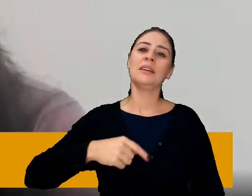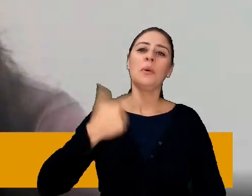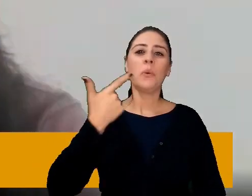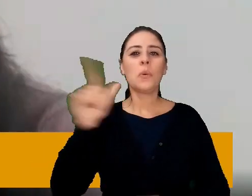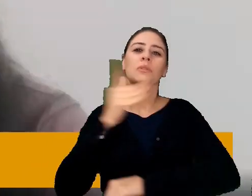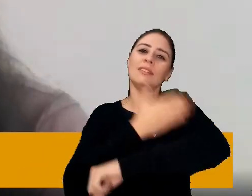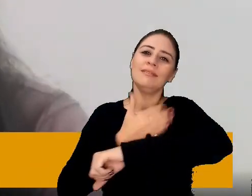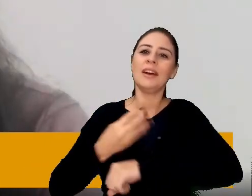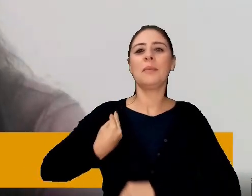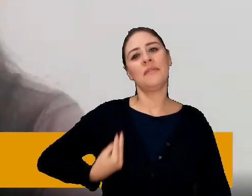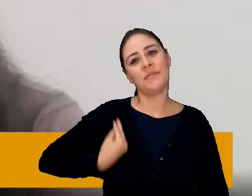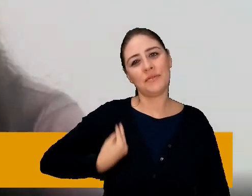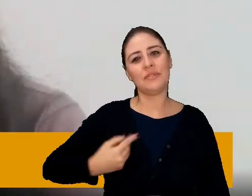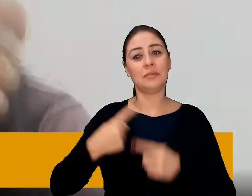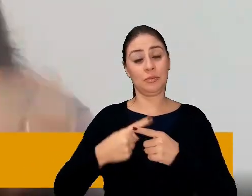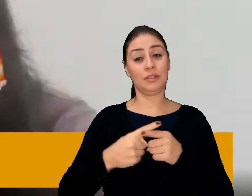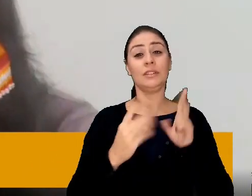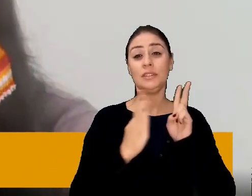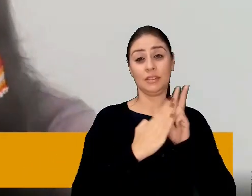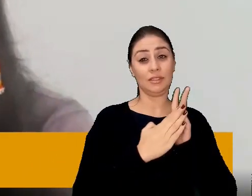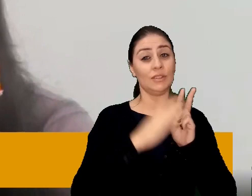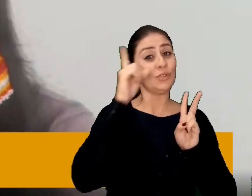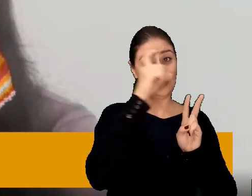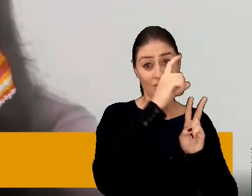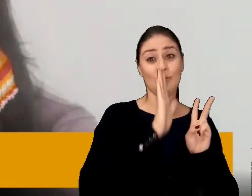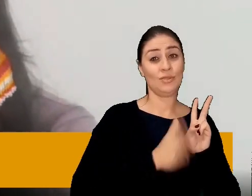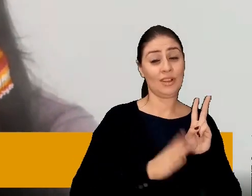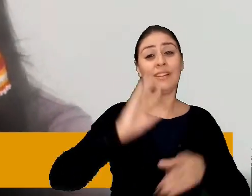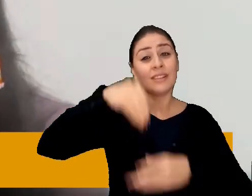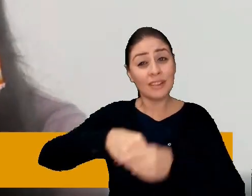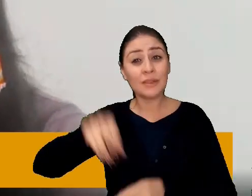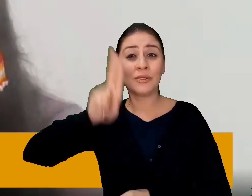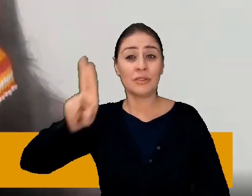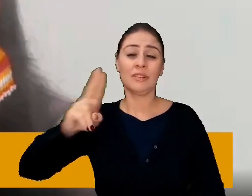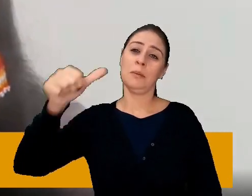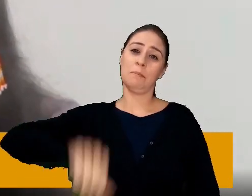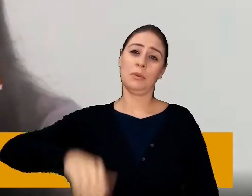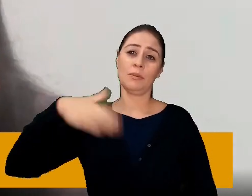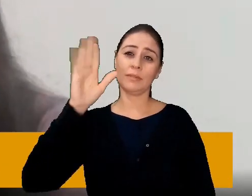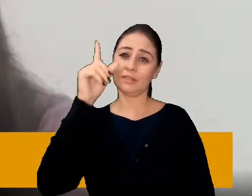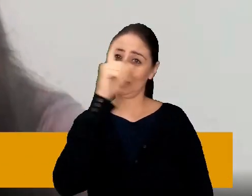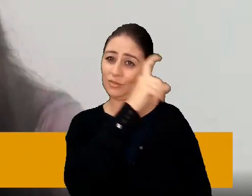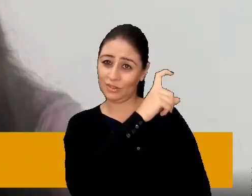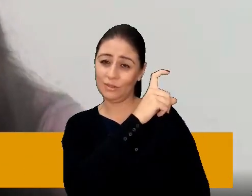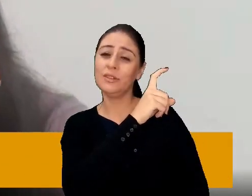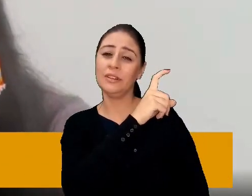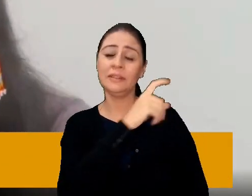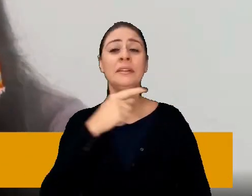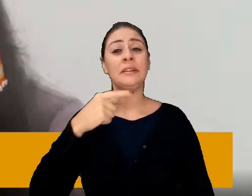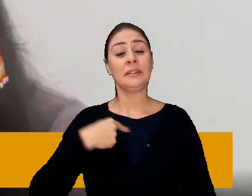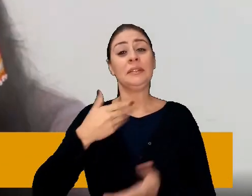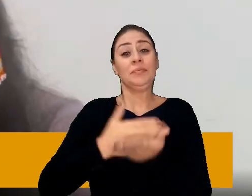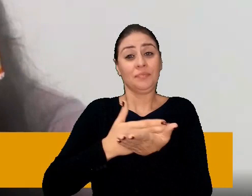minha vida bem difícil, porque ser indígena já é difícil, dentro de uma universidade é mais difícil ainda. Então, quando